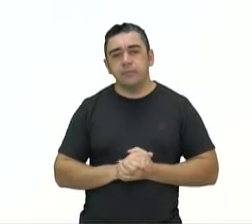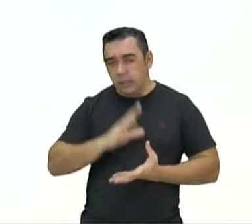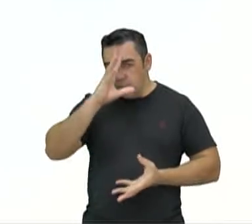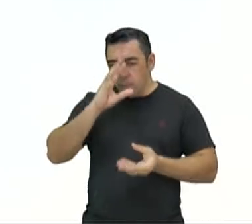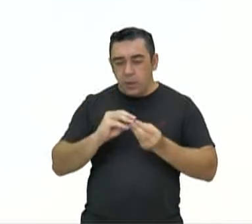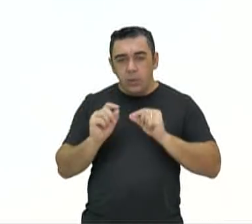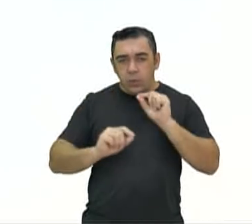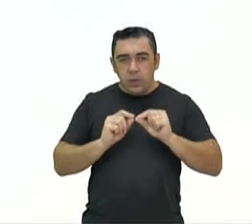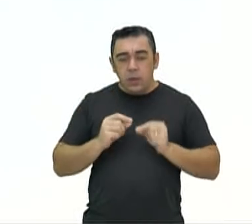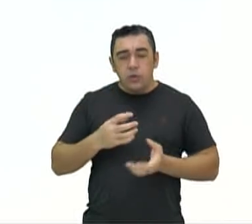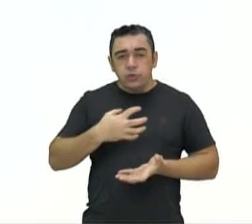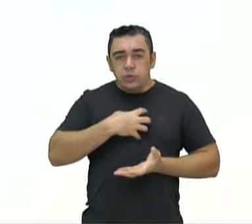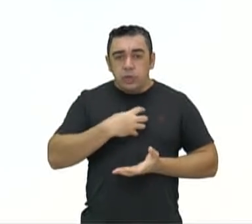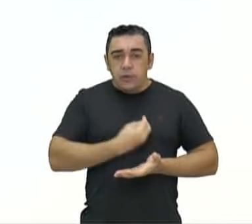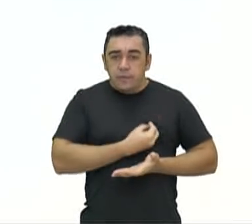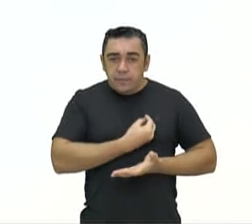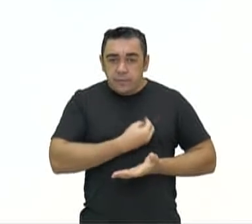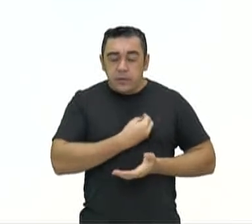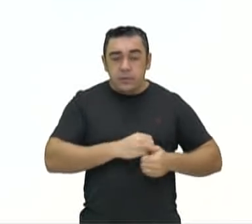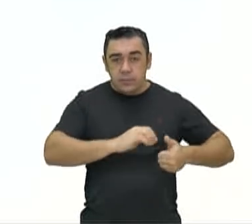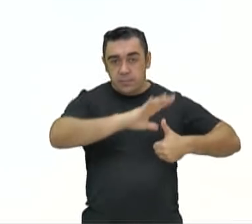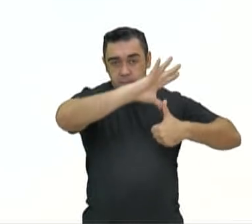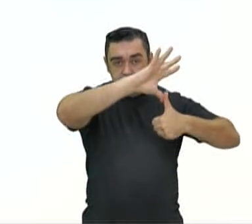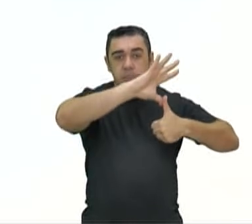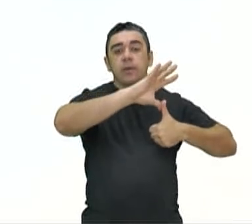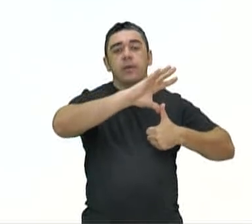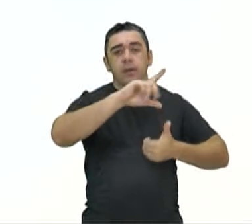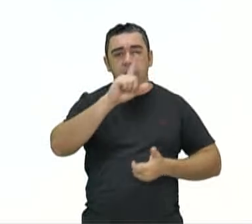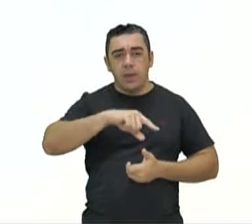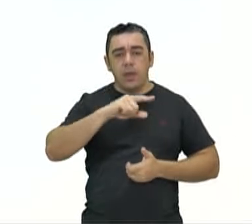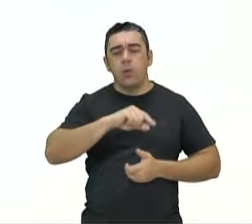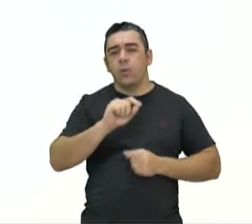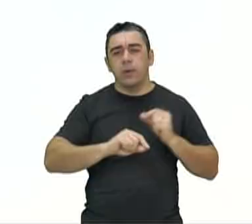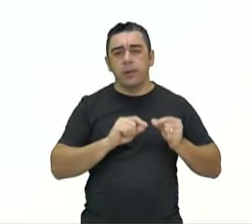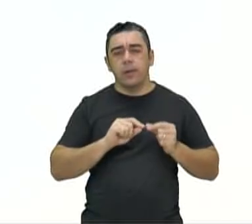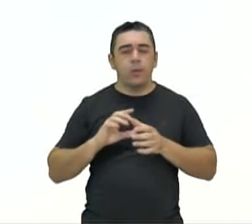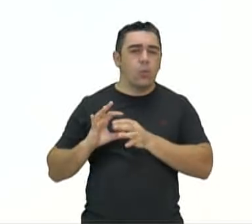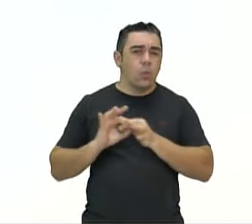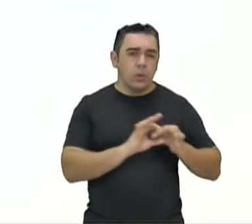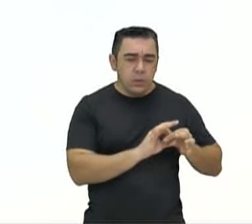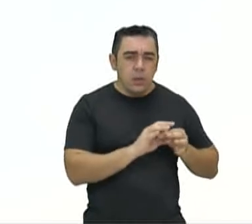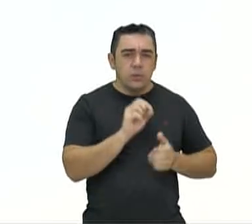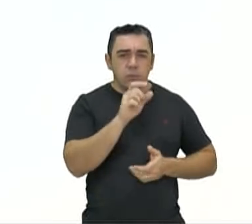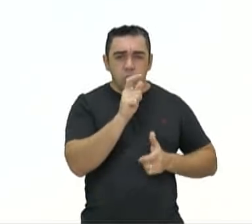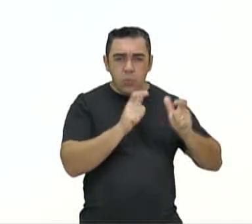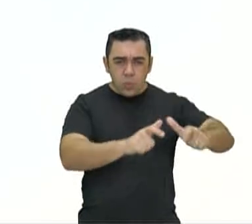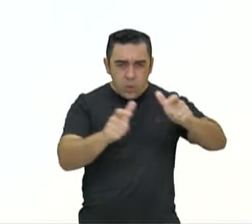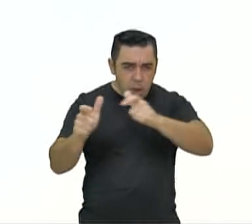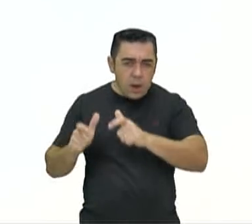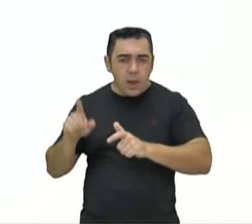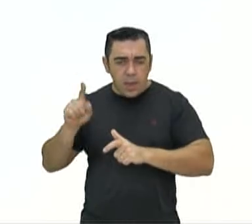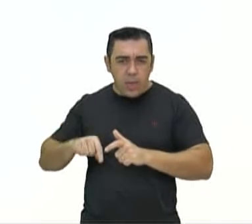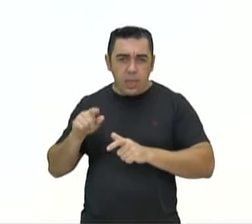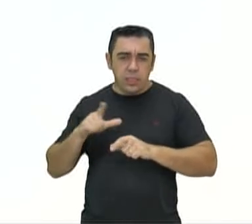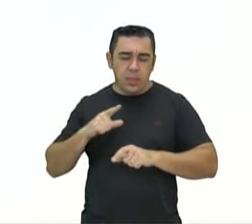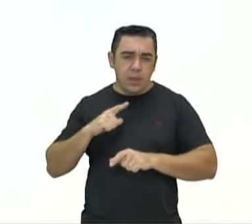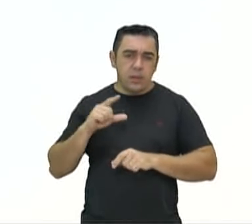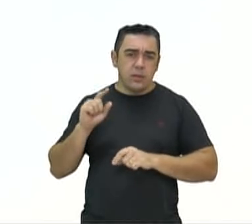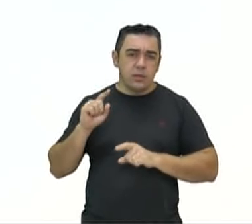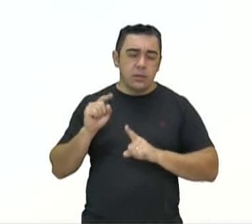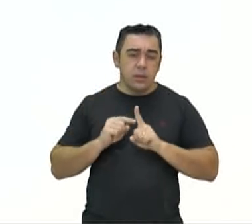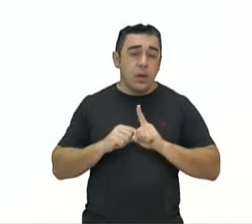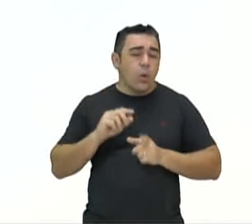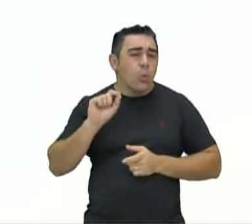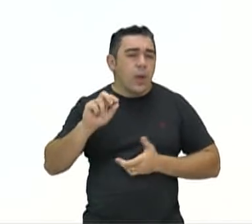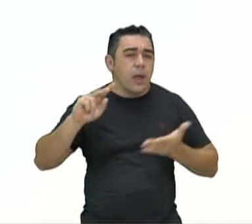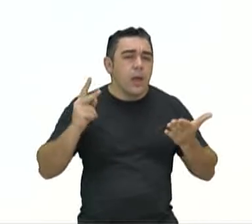que o modo de vida das pessoas na América do Norte, no contexto da paisagem, são organizados de acordo com suas atividades. Assim é